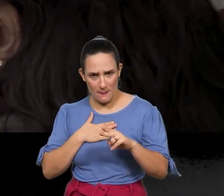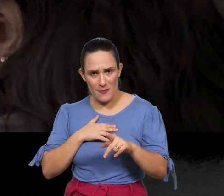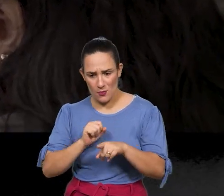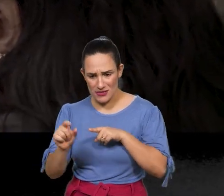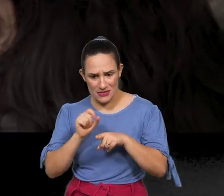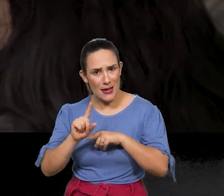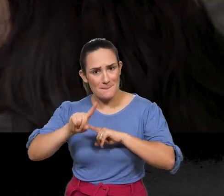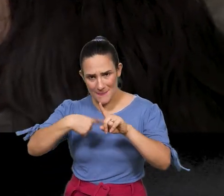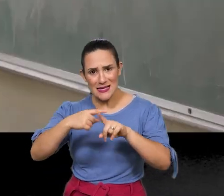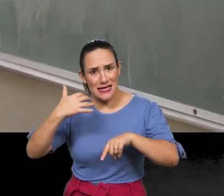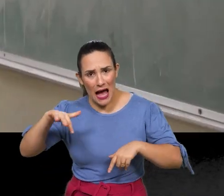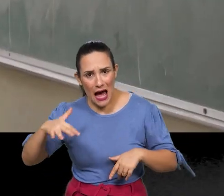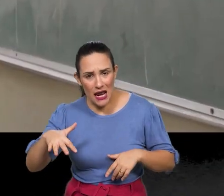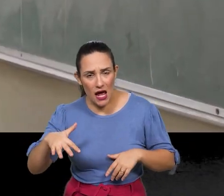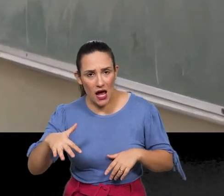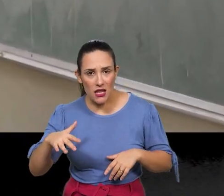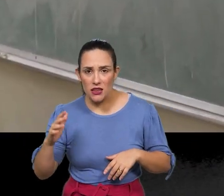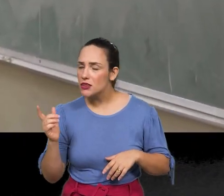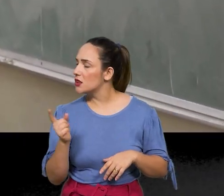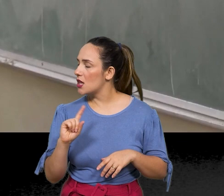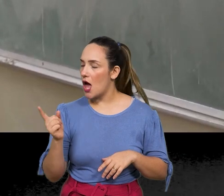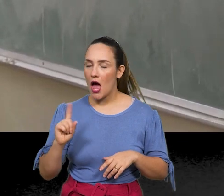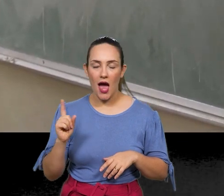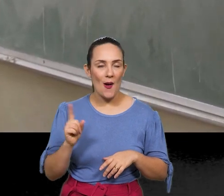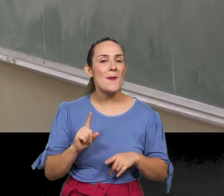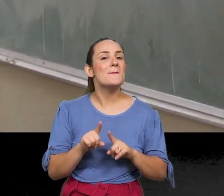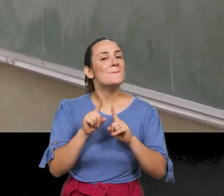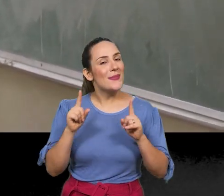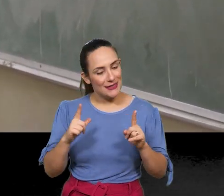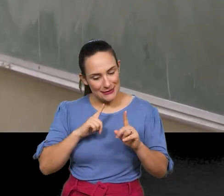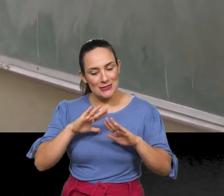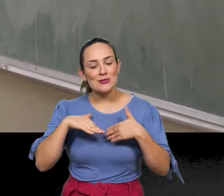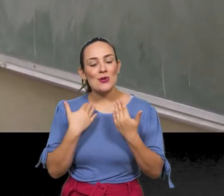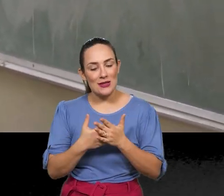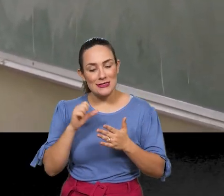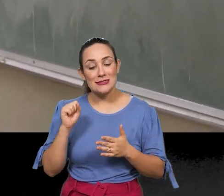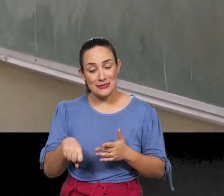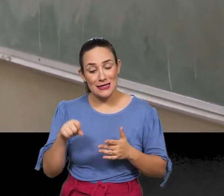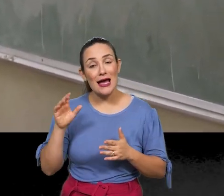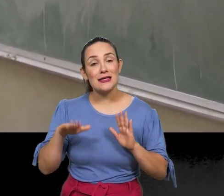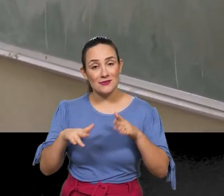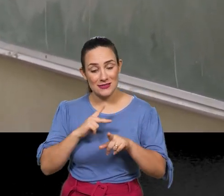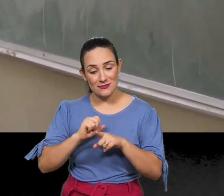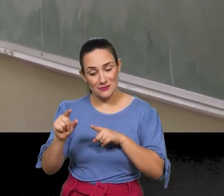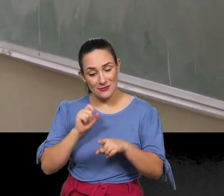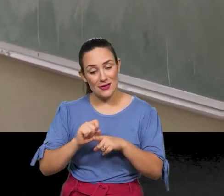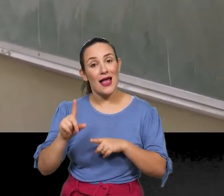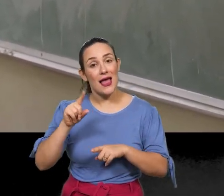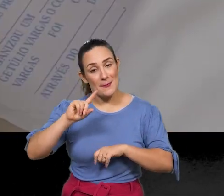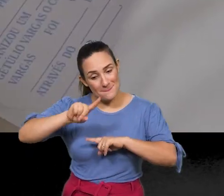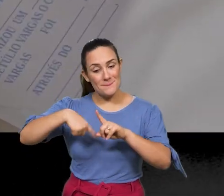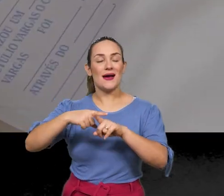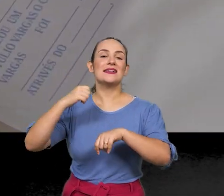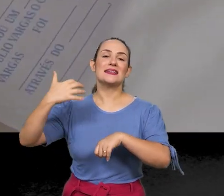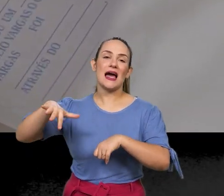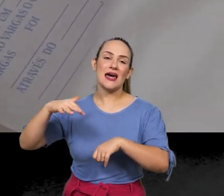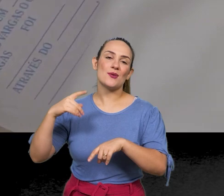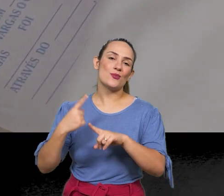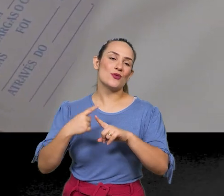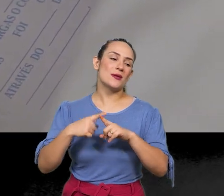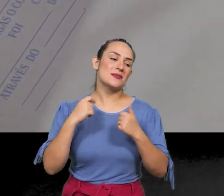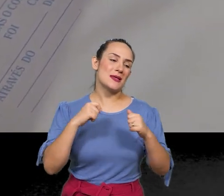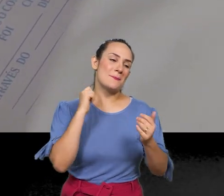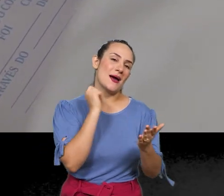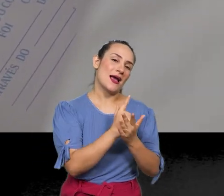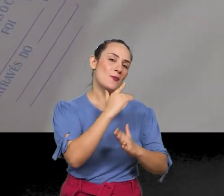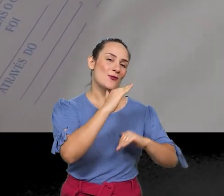autista? Não. E tem escola que cobra mais, tem escola que taxa mais pela pessoa necessitar desse profissional de apoio